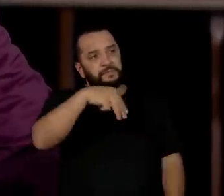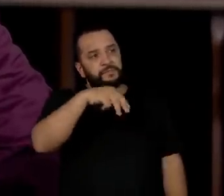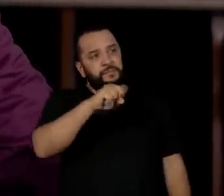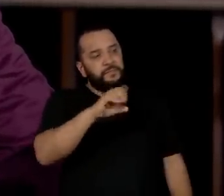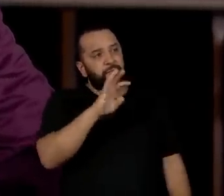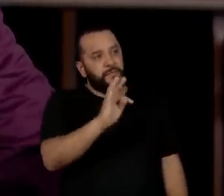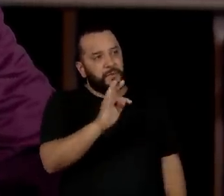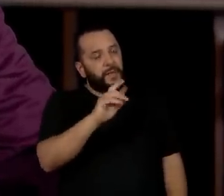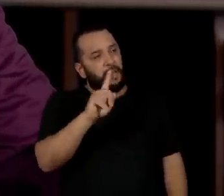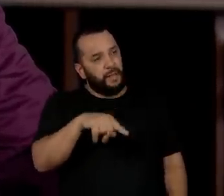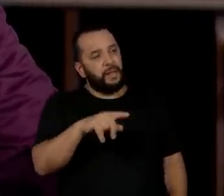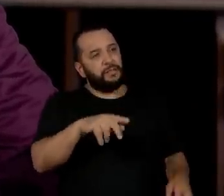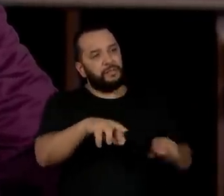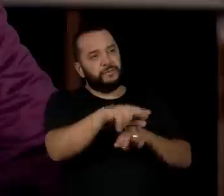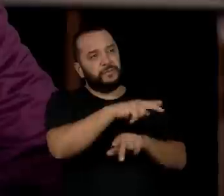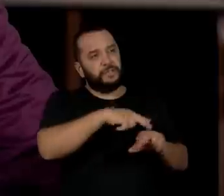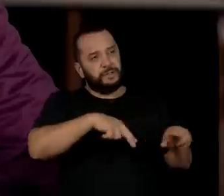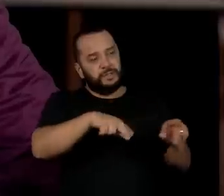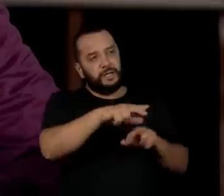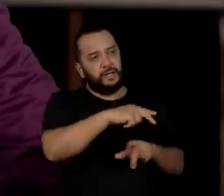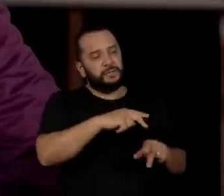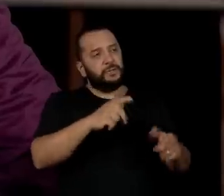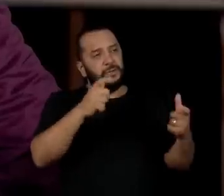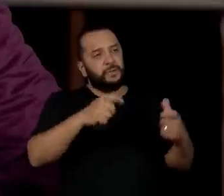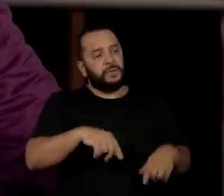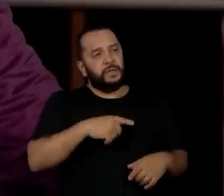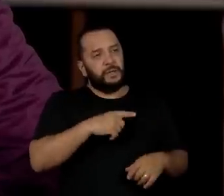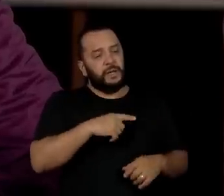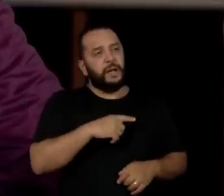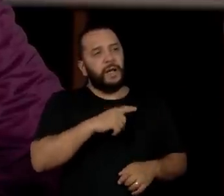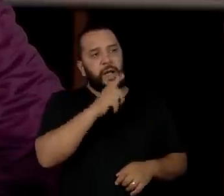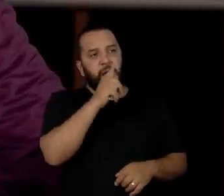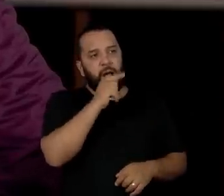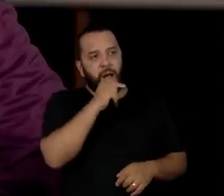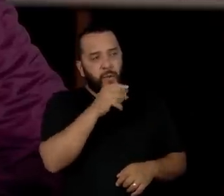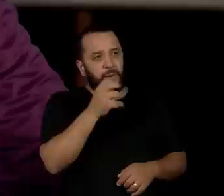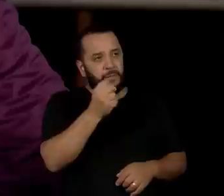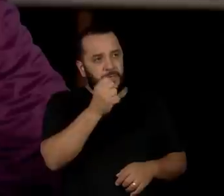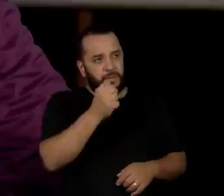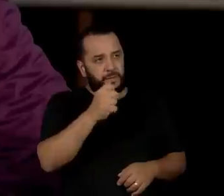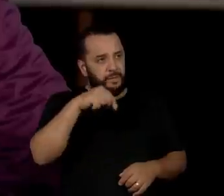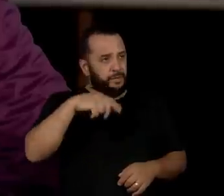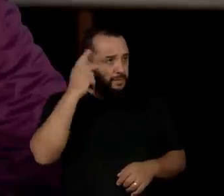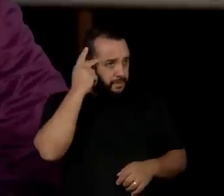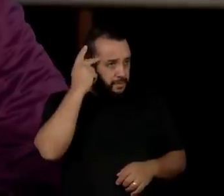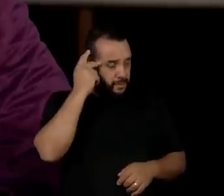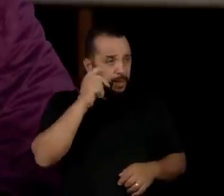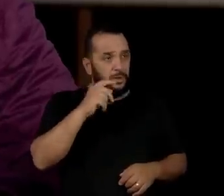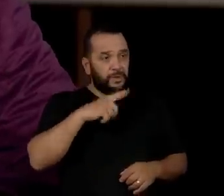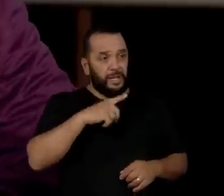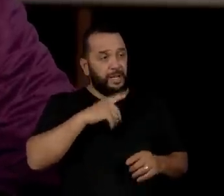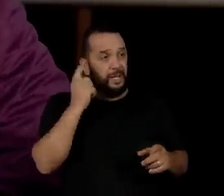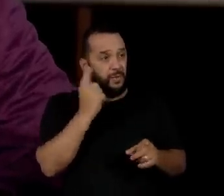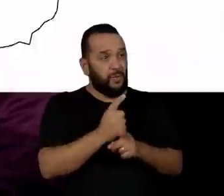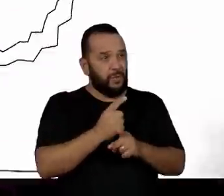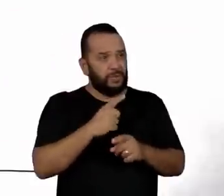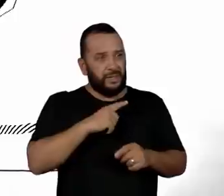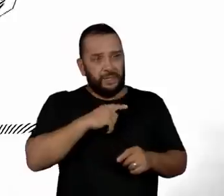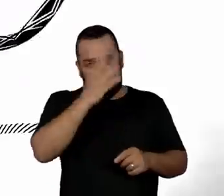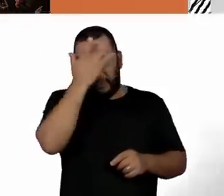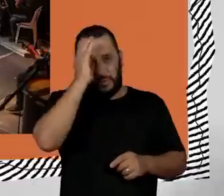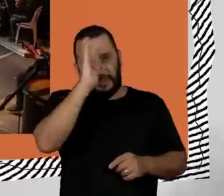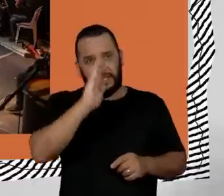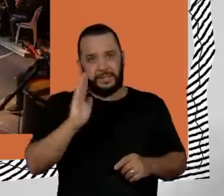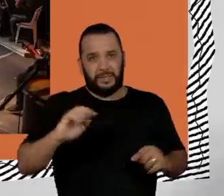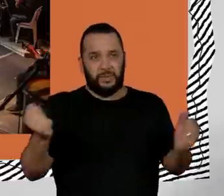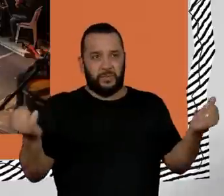diversidade lá na Água Branca quando eles faz esses encontros você vê gente de todas as regiões do